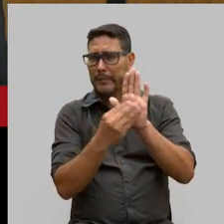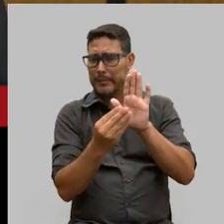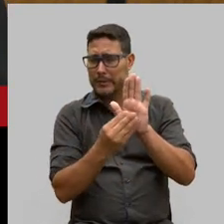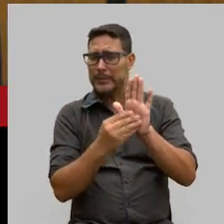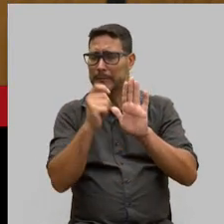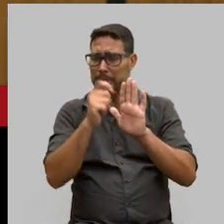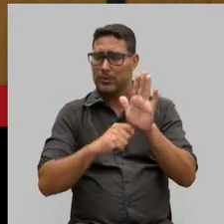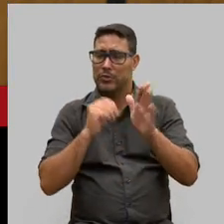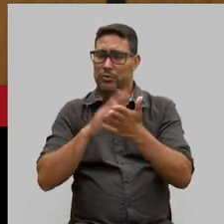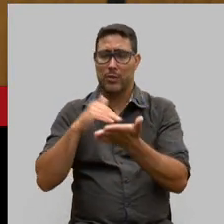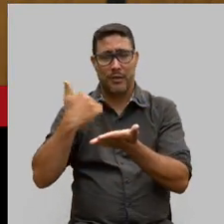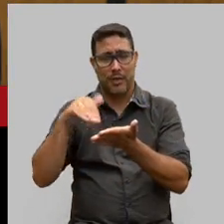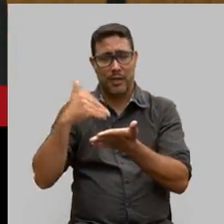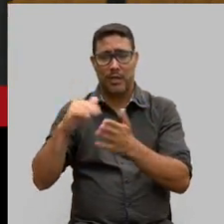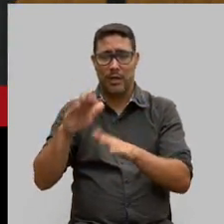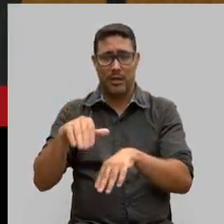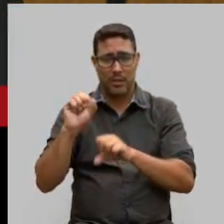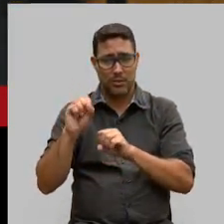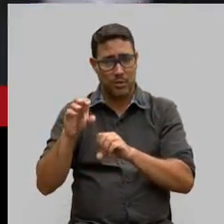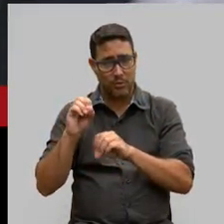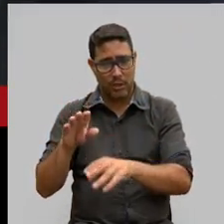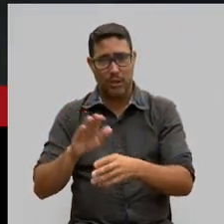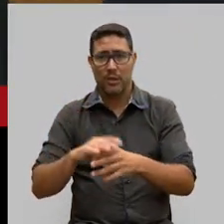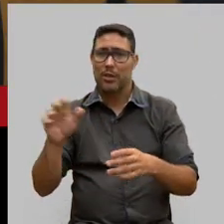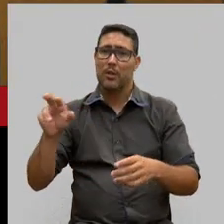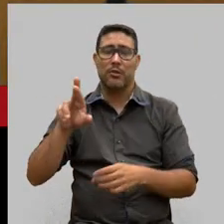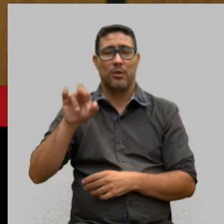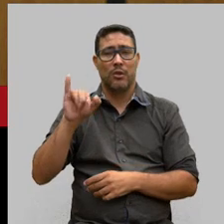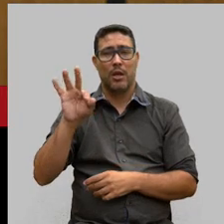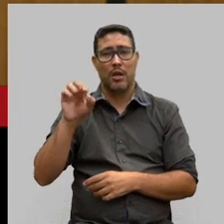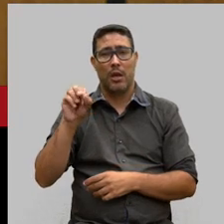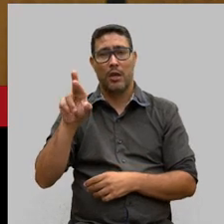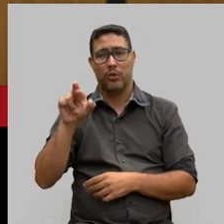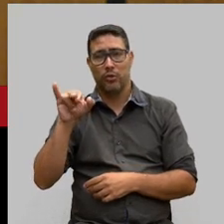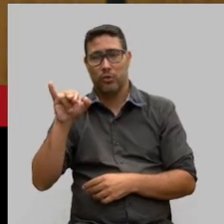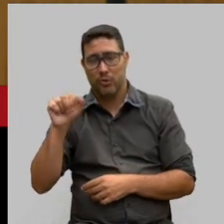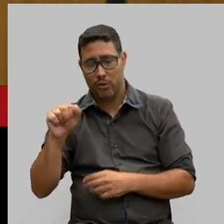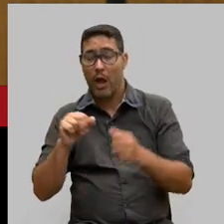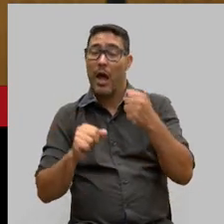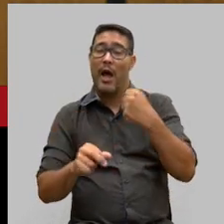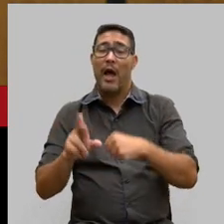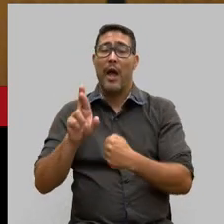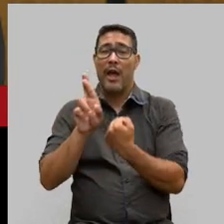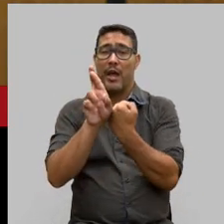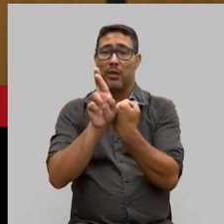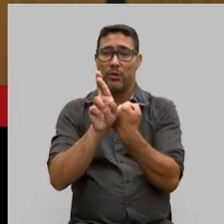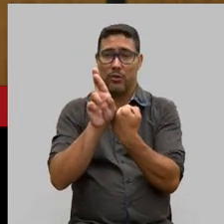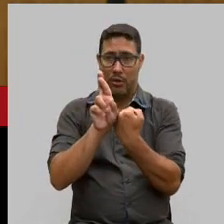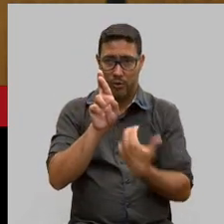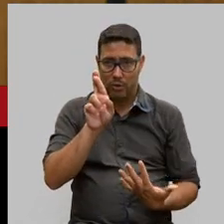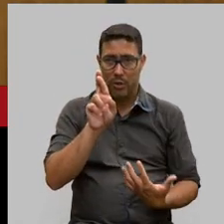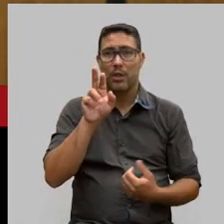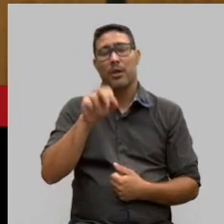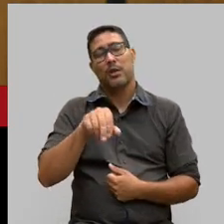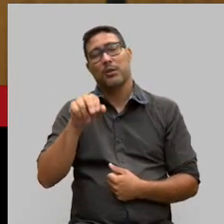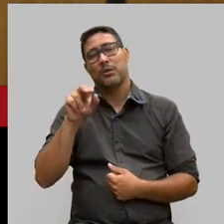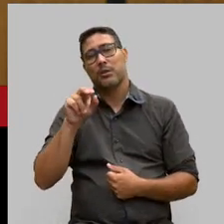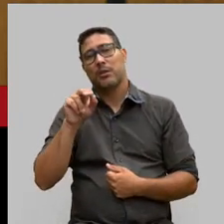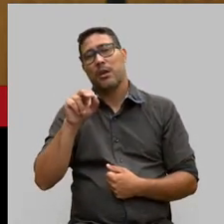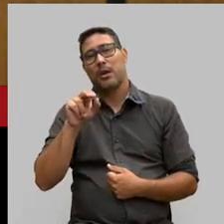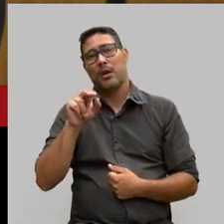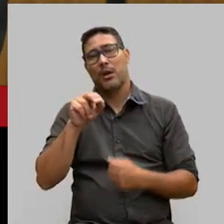secretaria de educação a reitora da ueng os reitores eh das instituições privadas também para que a gente aumente o número de terapeutas